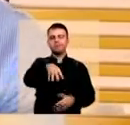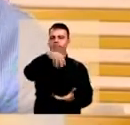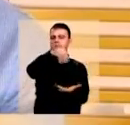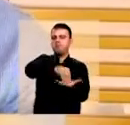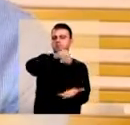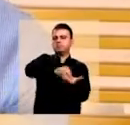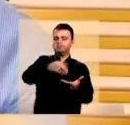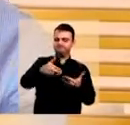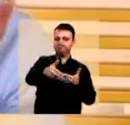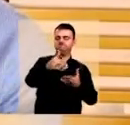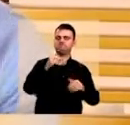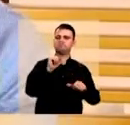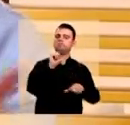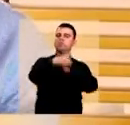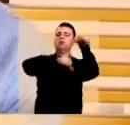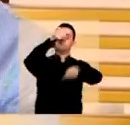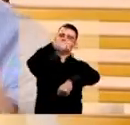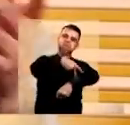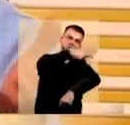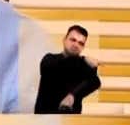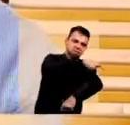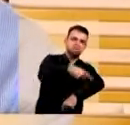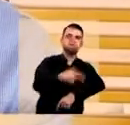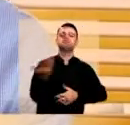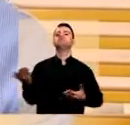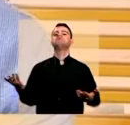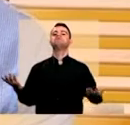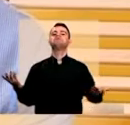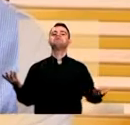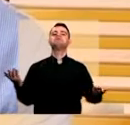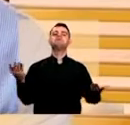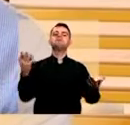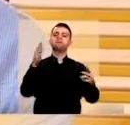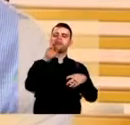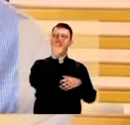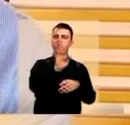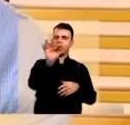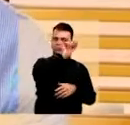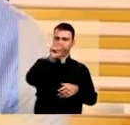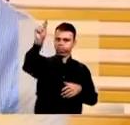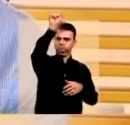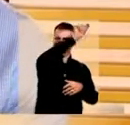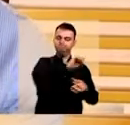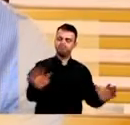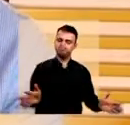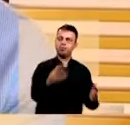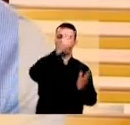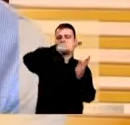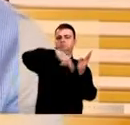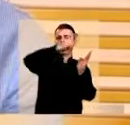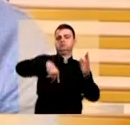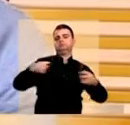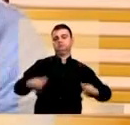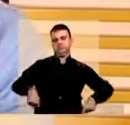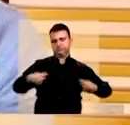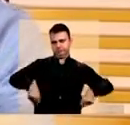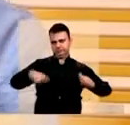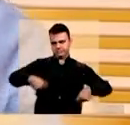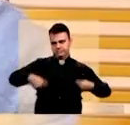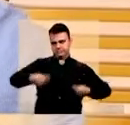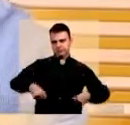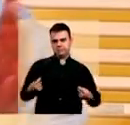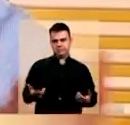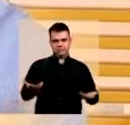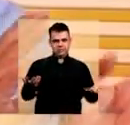precisa cuidar disso. A pedagogia, as escolas de pedagogia precisavam estimular mais a leitura. Mas, como eu disse,